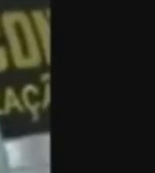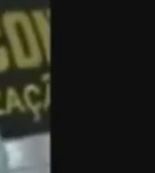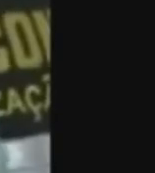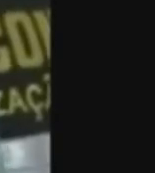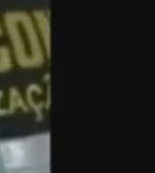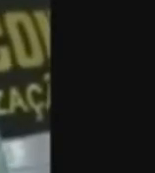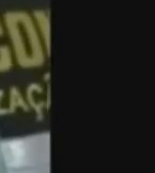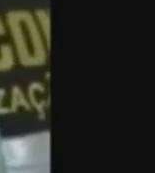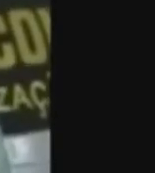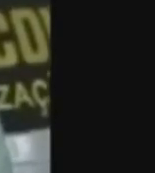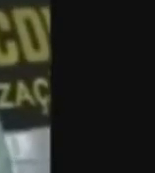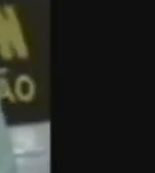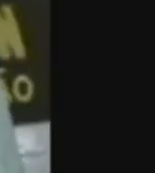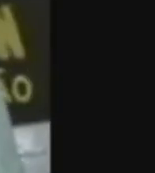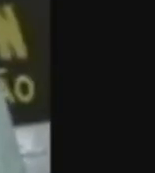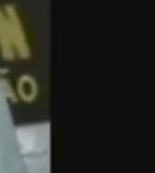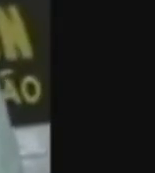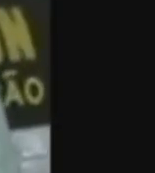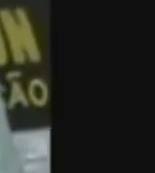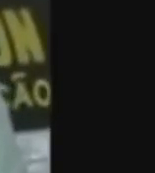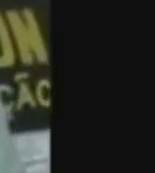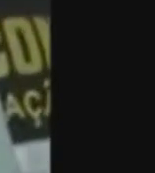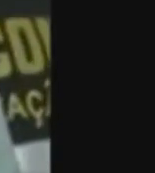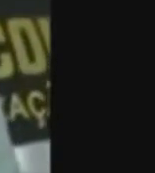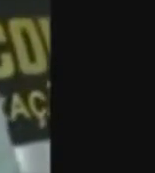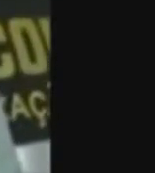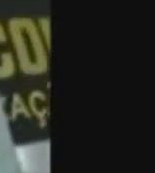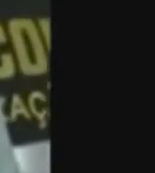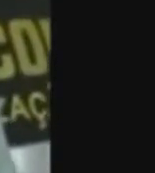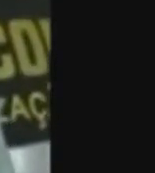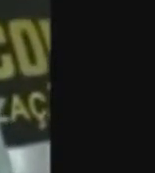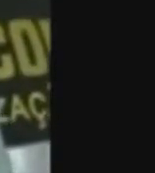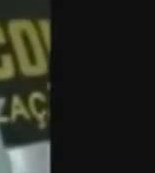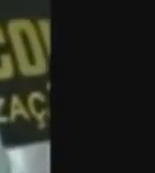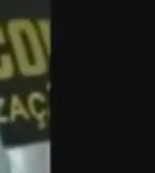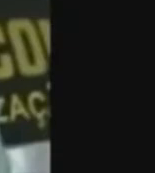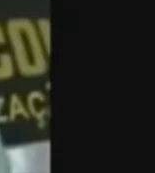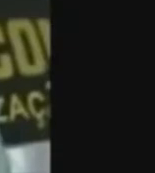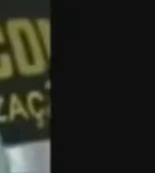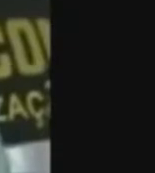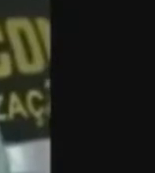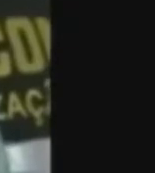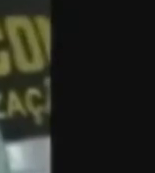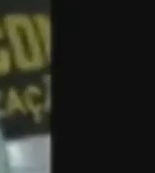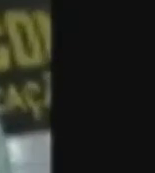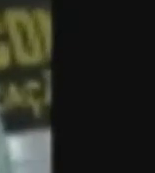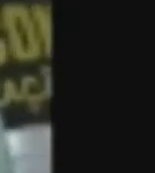essa oportunidade aqui da cidade de Florianópolis de ter essa segurança mais do que é oferecida normalmente.